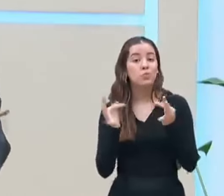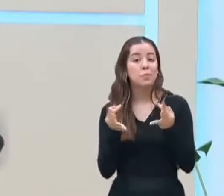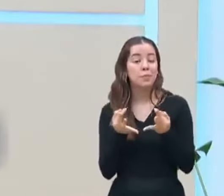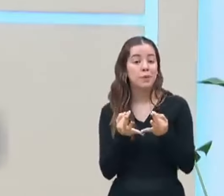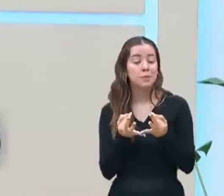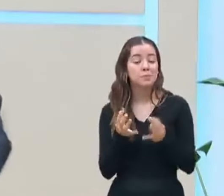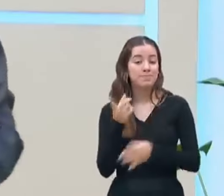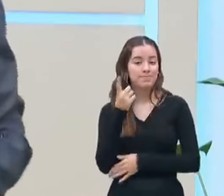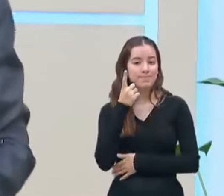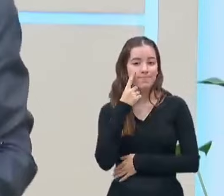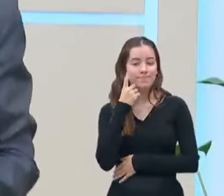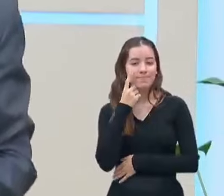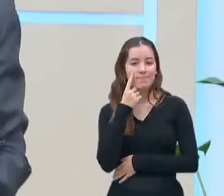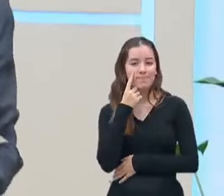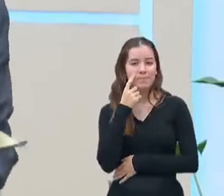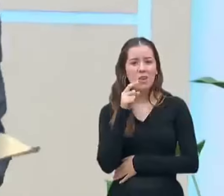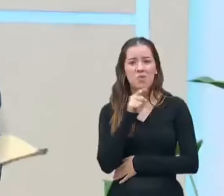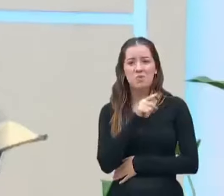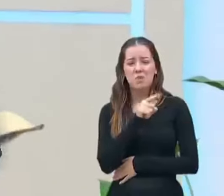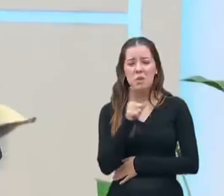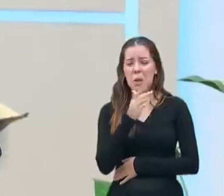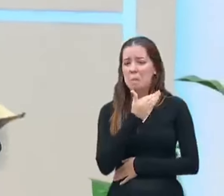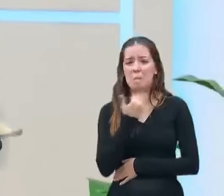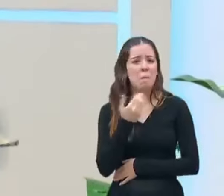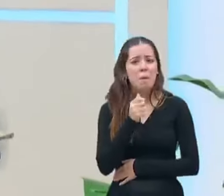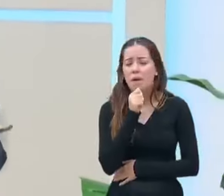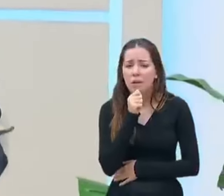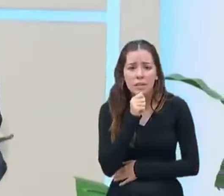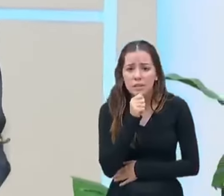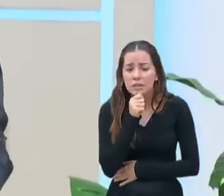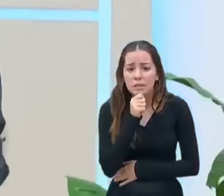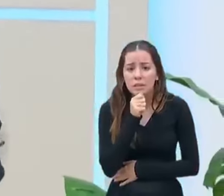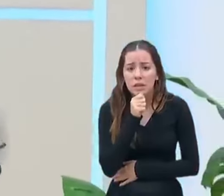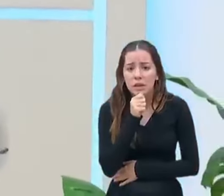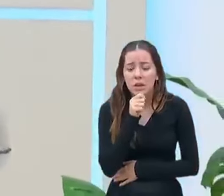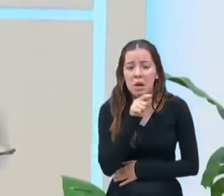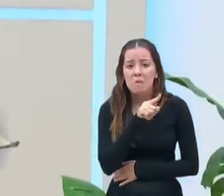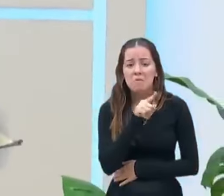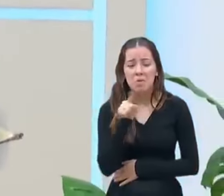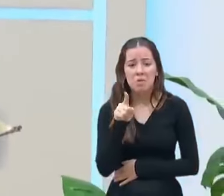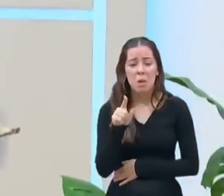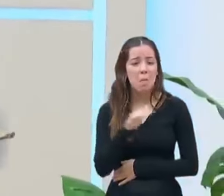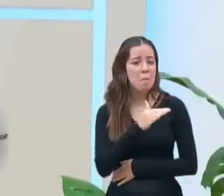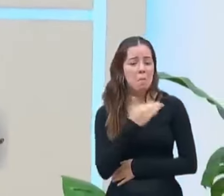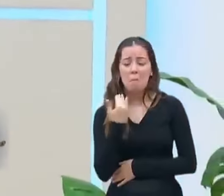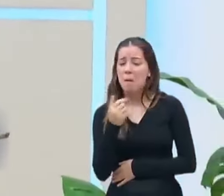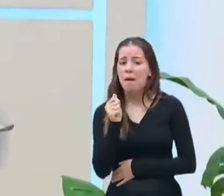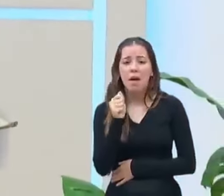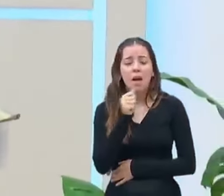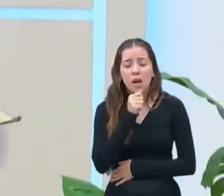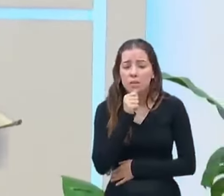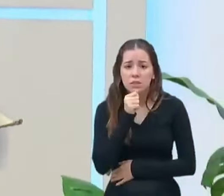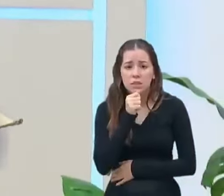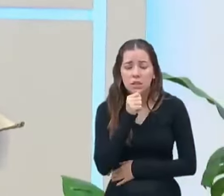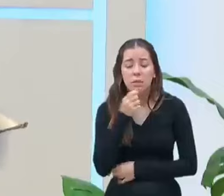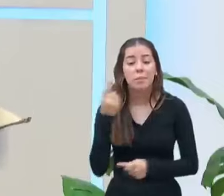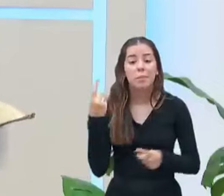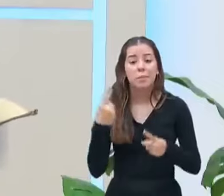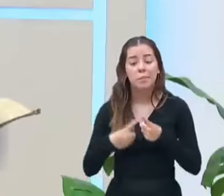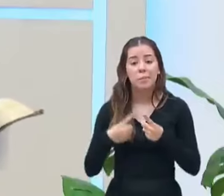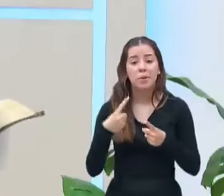te falar, tu não morresse ainda, tu não estás sepultado ainda, por